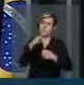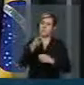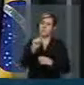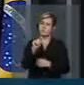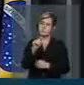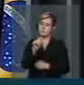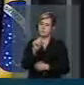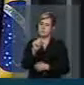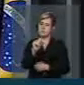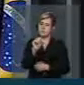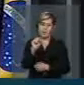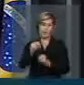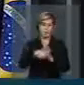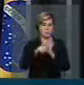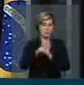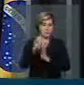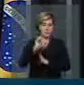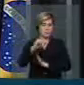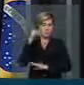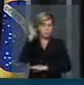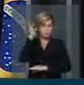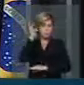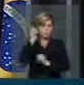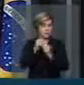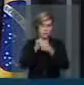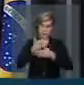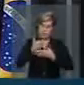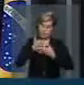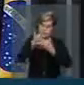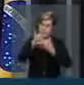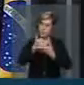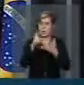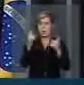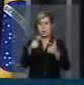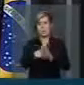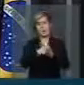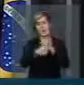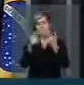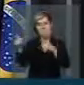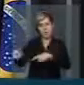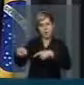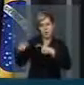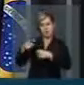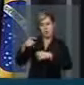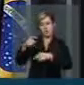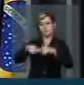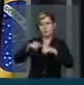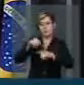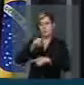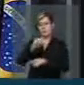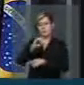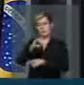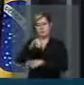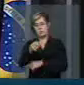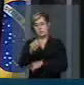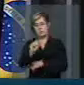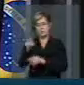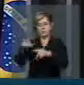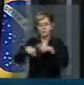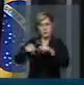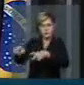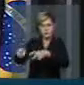para o desenvolvimento do nosso país e do nosso estado. É lá que estão os grandes agricultores de soja, é lá que estão grandes